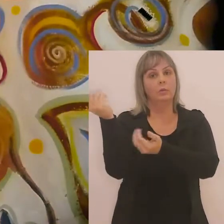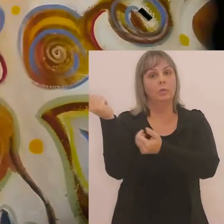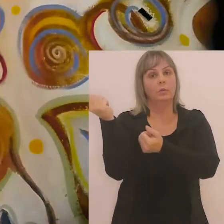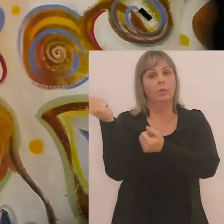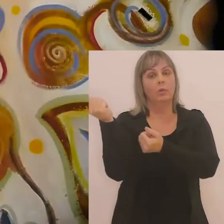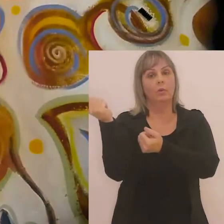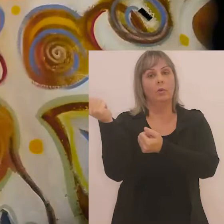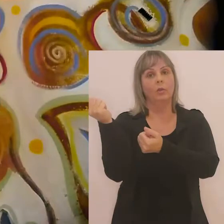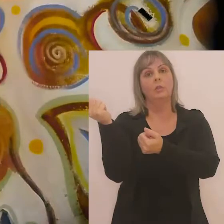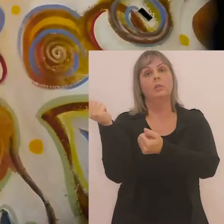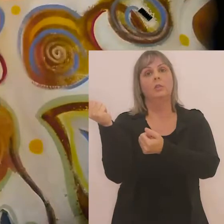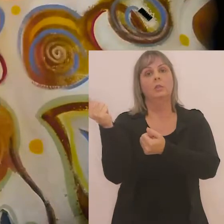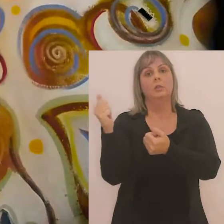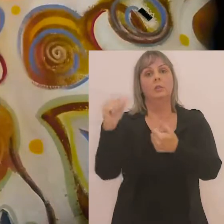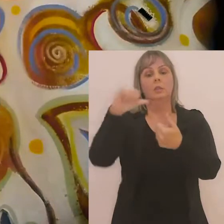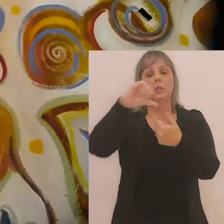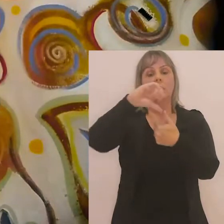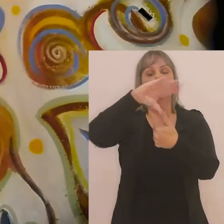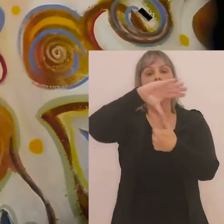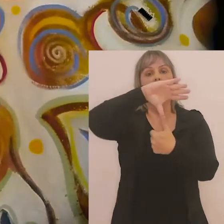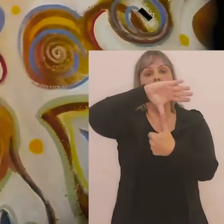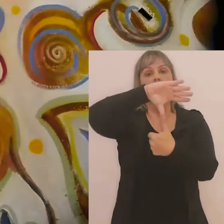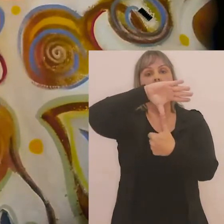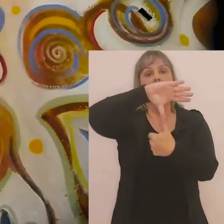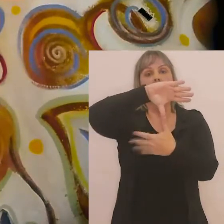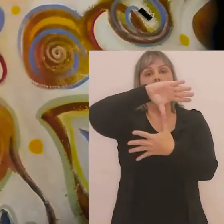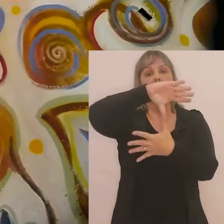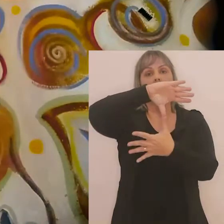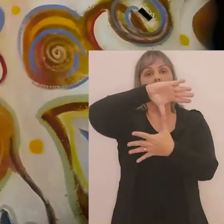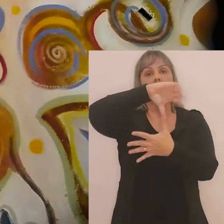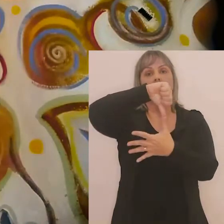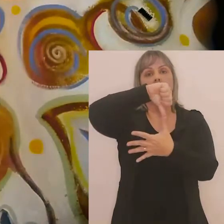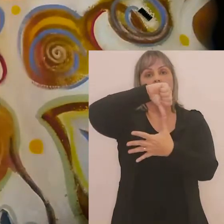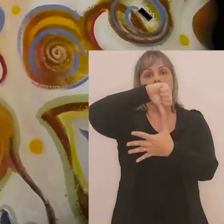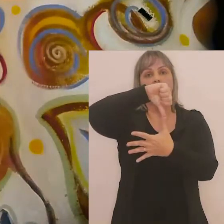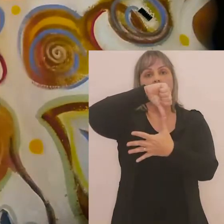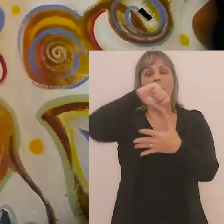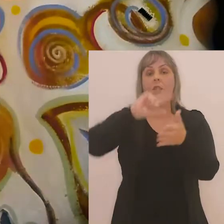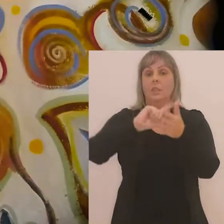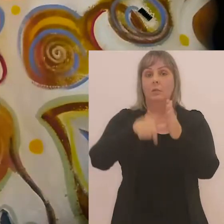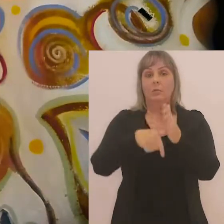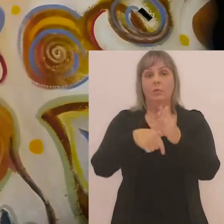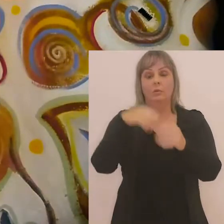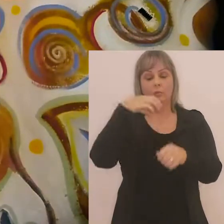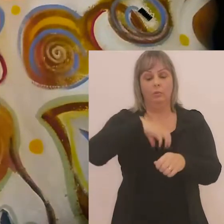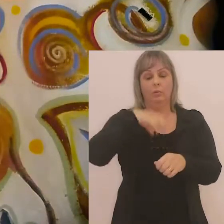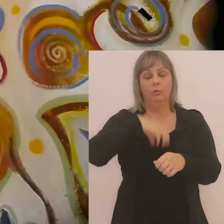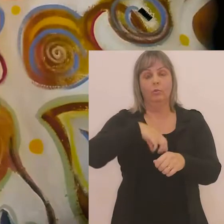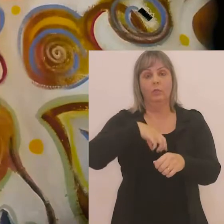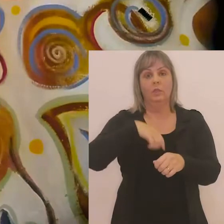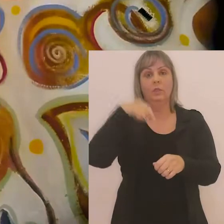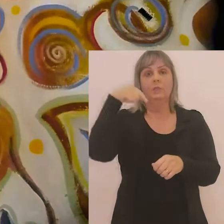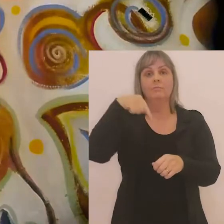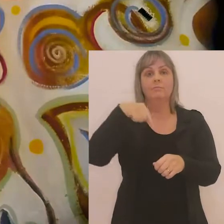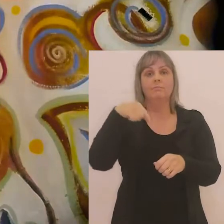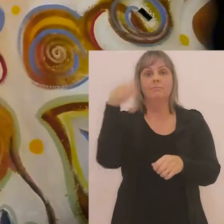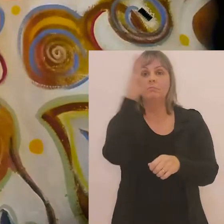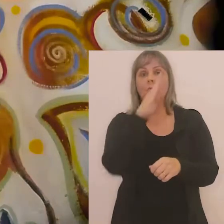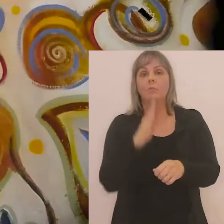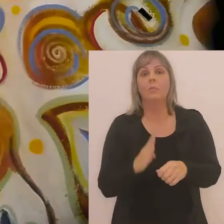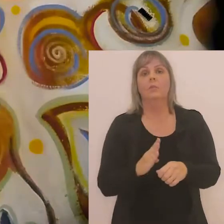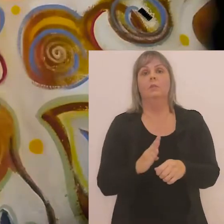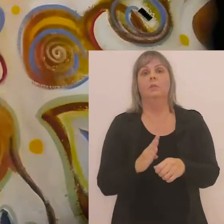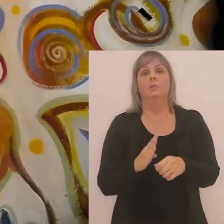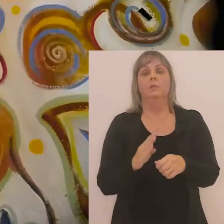espanhóis para América Latina e nos colonizadores portugueses aqui para o